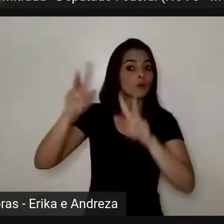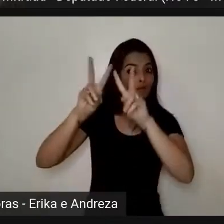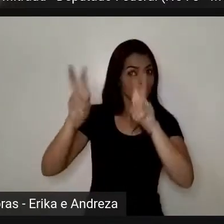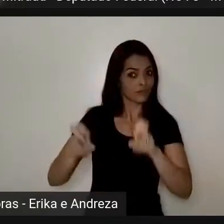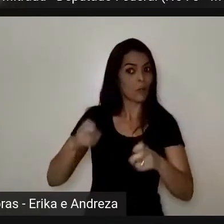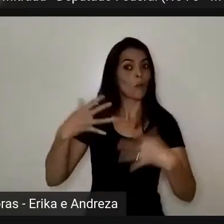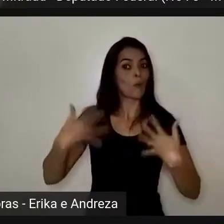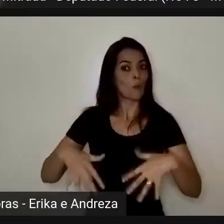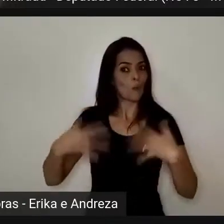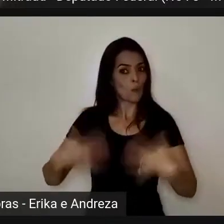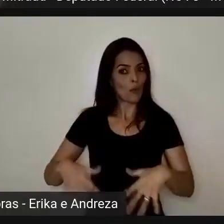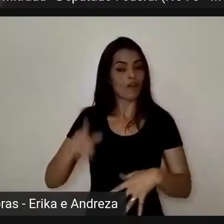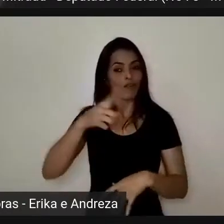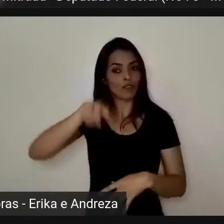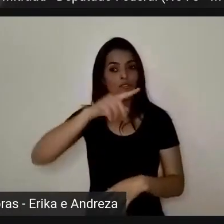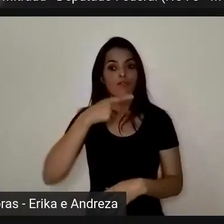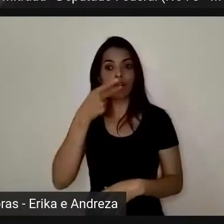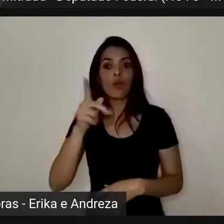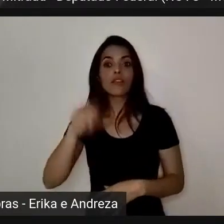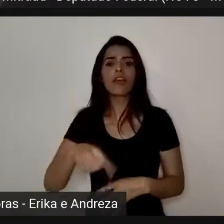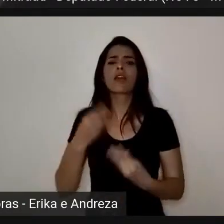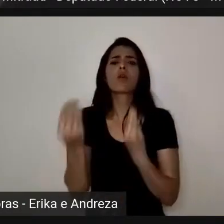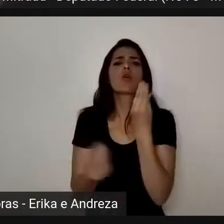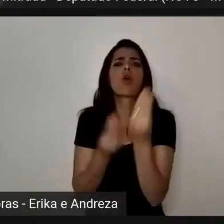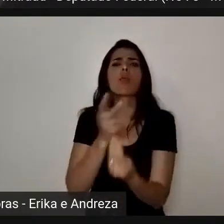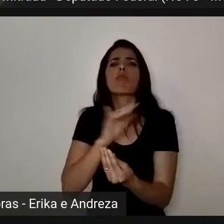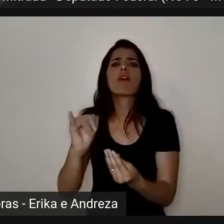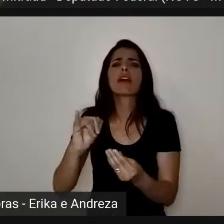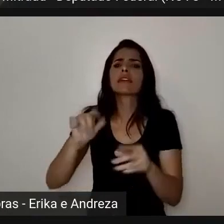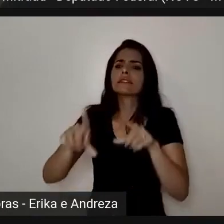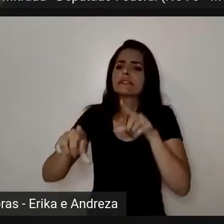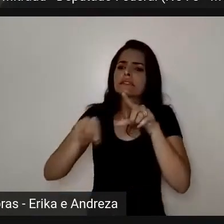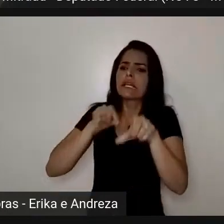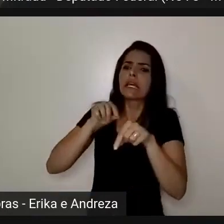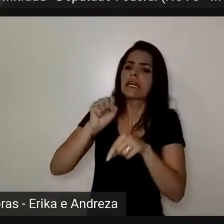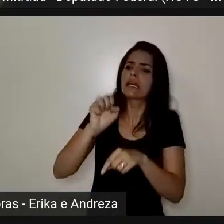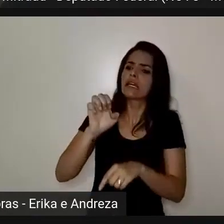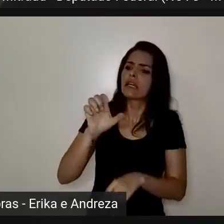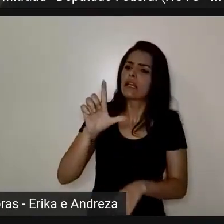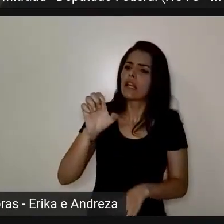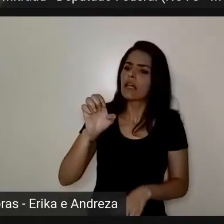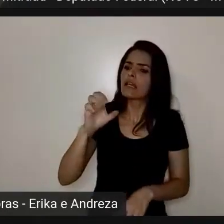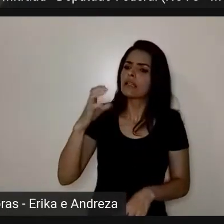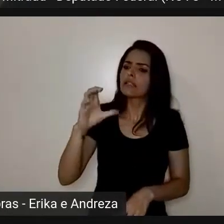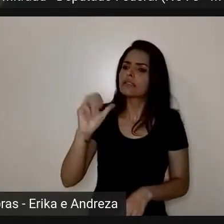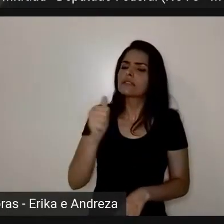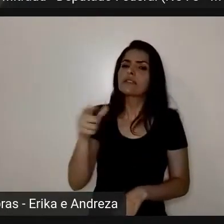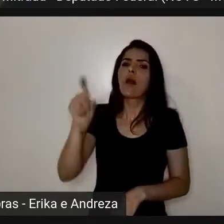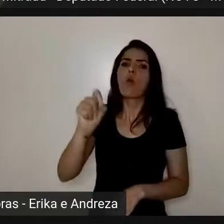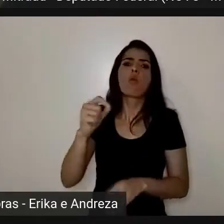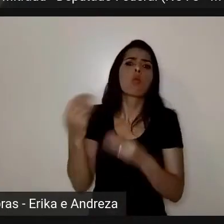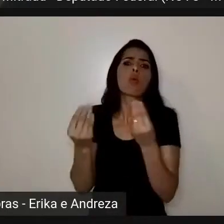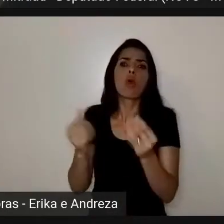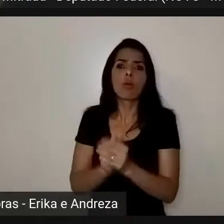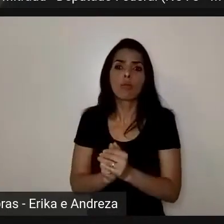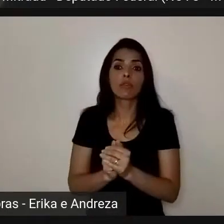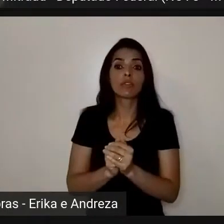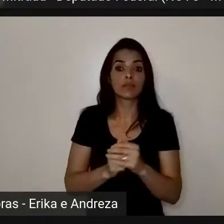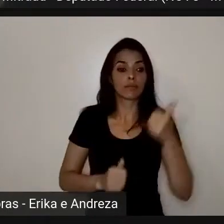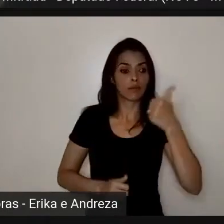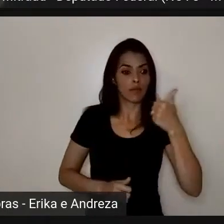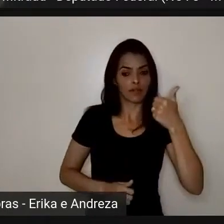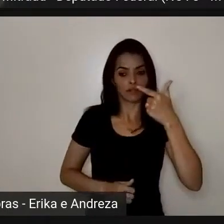é o sistema de seleção, né? A gente teria que, agora, uma terceira etapa, que seria a tal da etapa